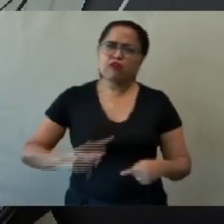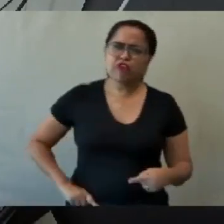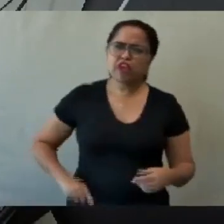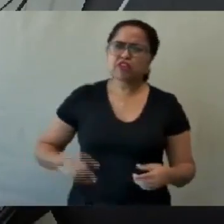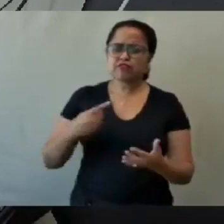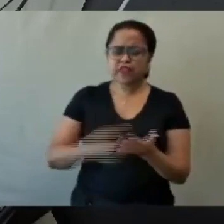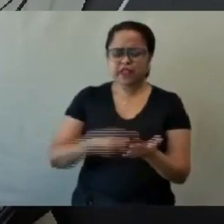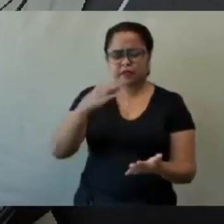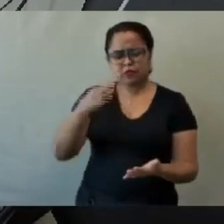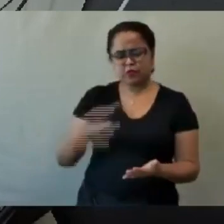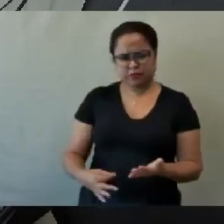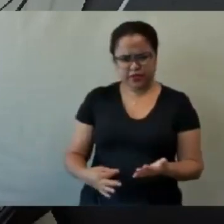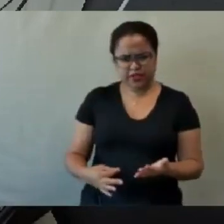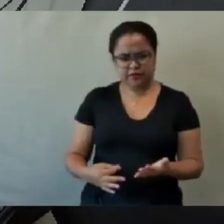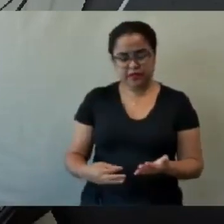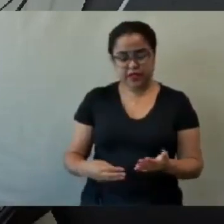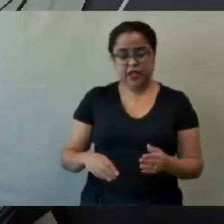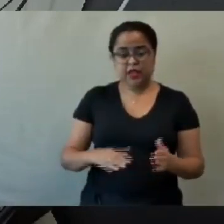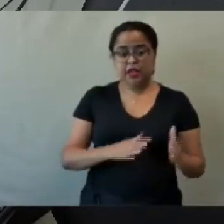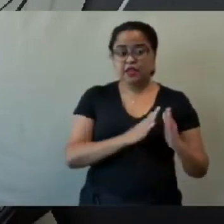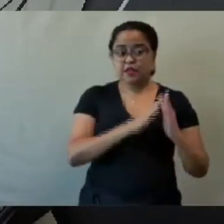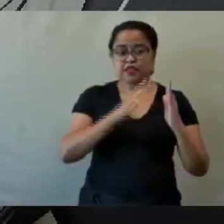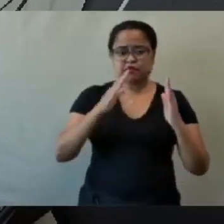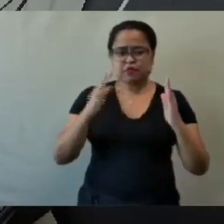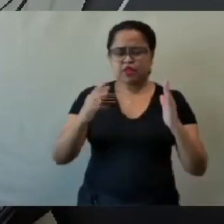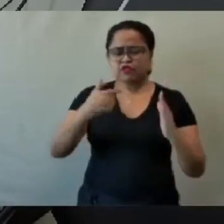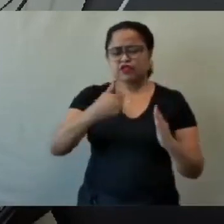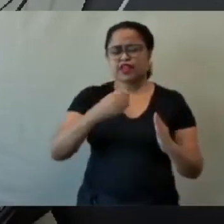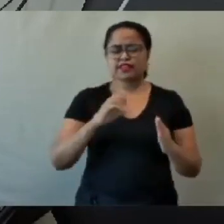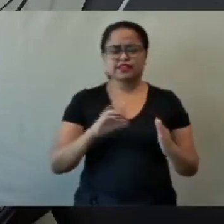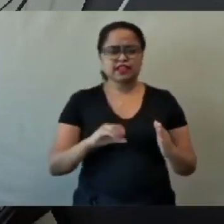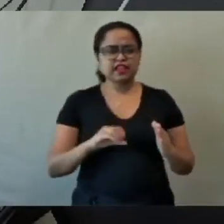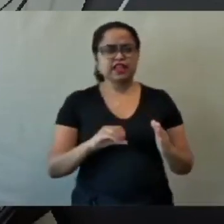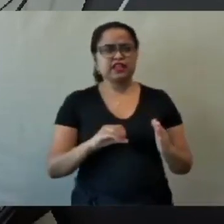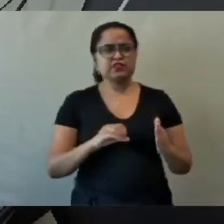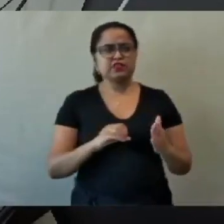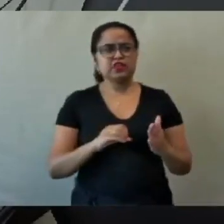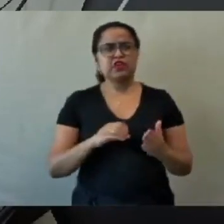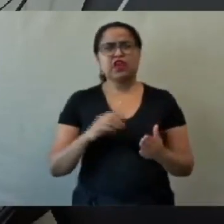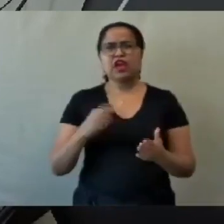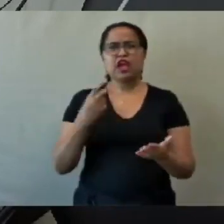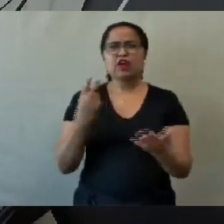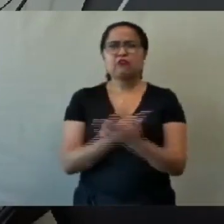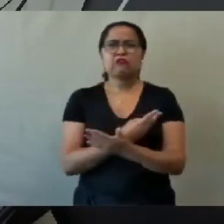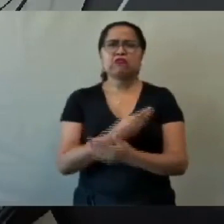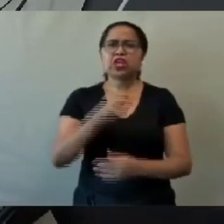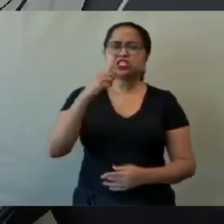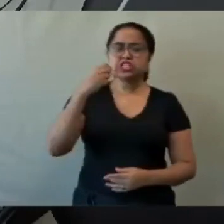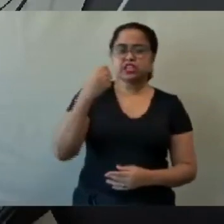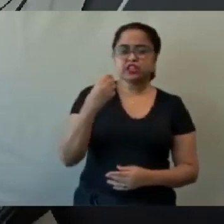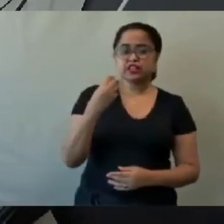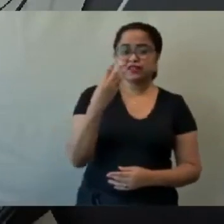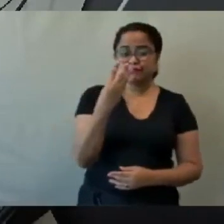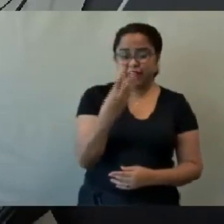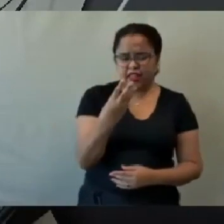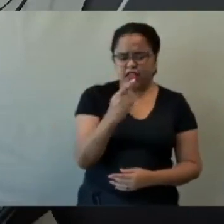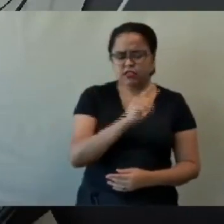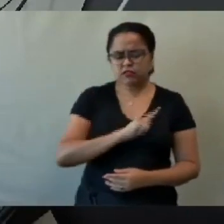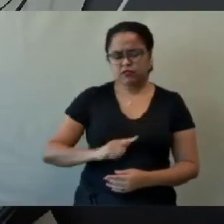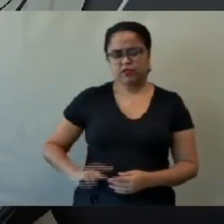PNE é uma política de Estado, a gente está dizendo que, independente do governo que estiver lá, precisa cumprir essa